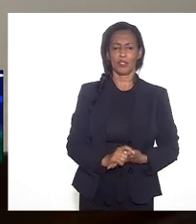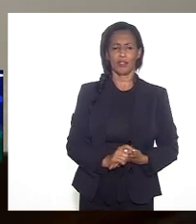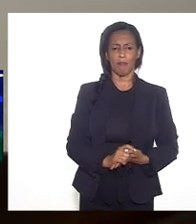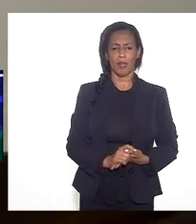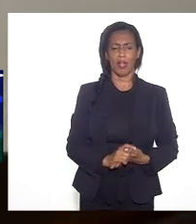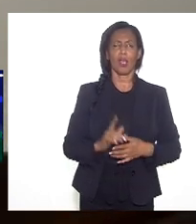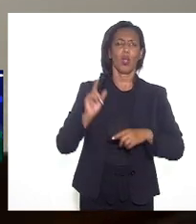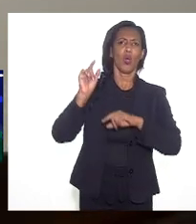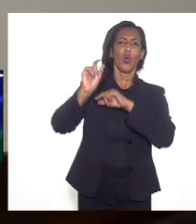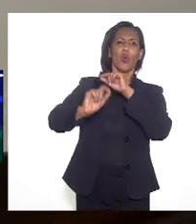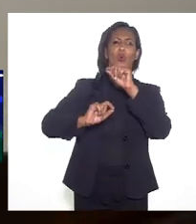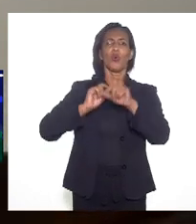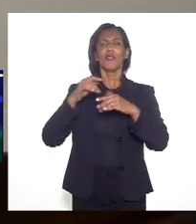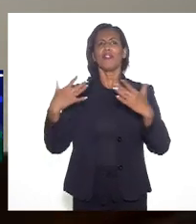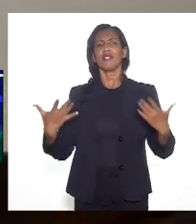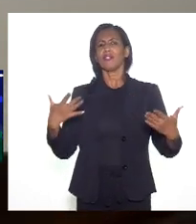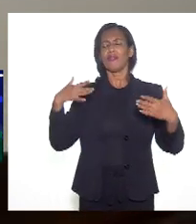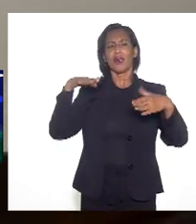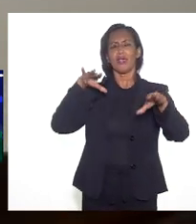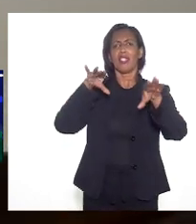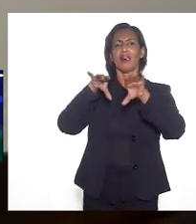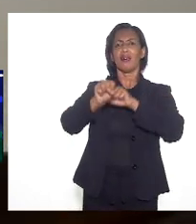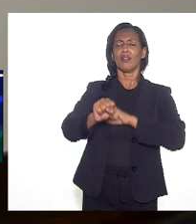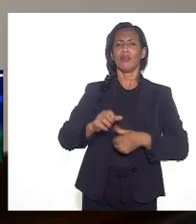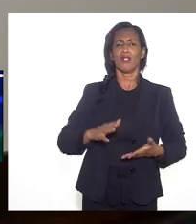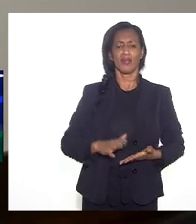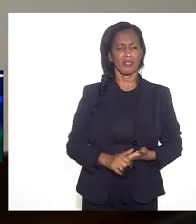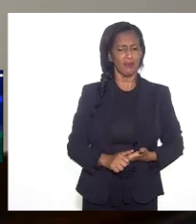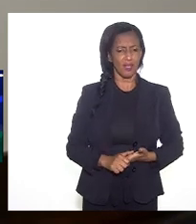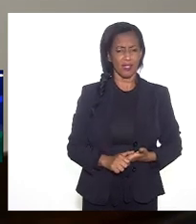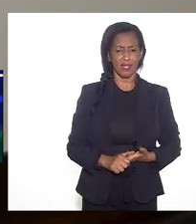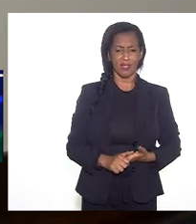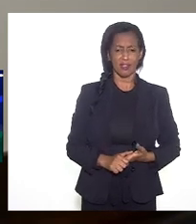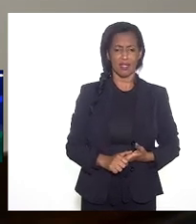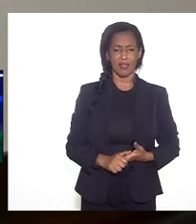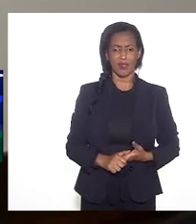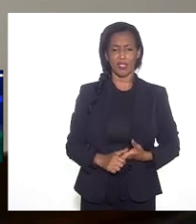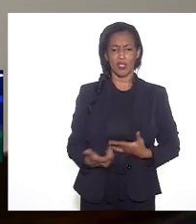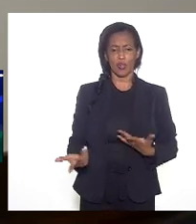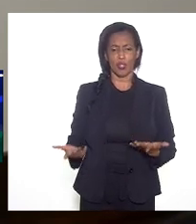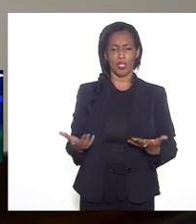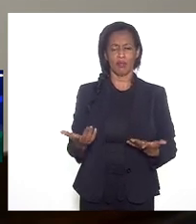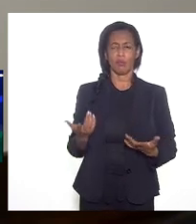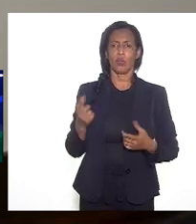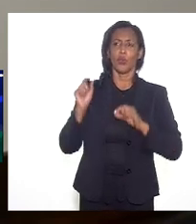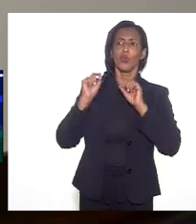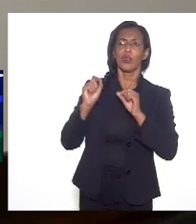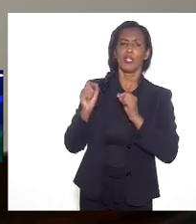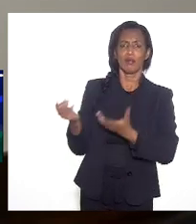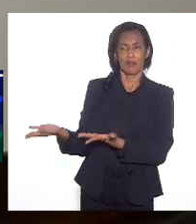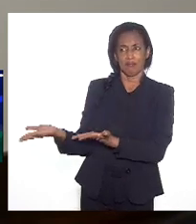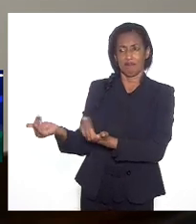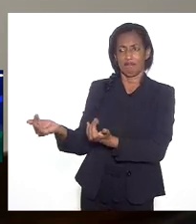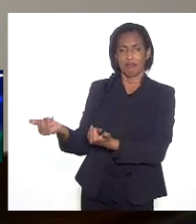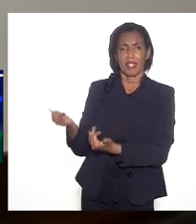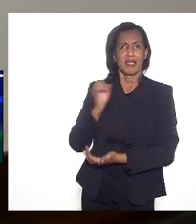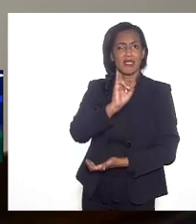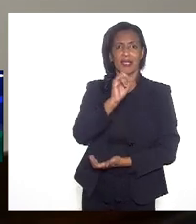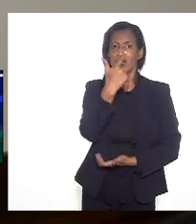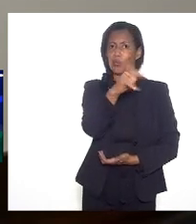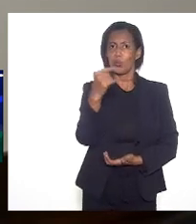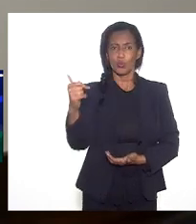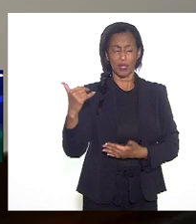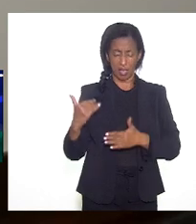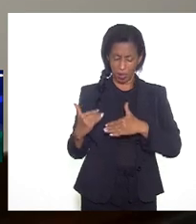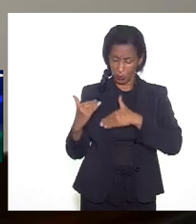que será da formação da nossa juventude? O que será da formação da nossa adolescência se não tiver a possibilidade,